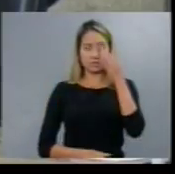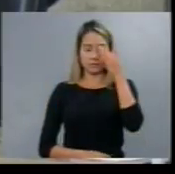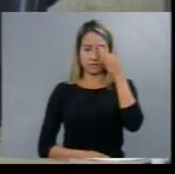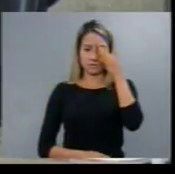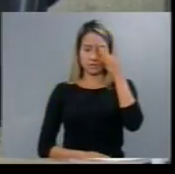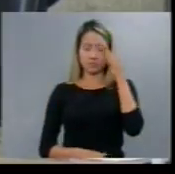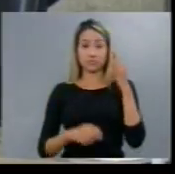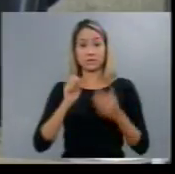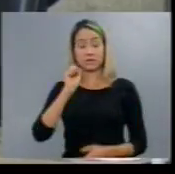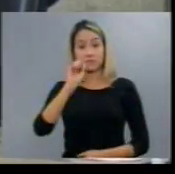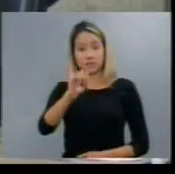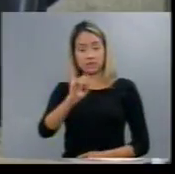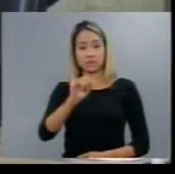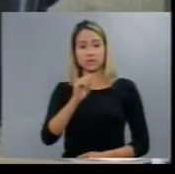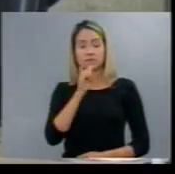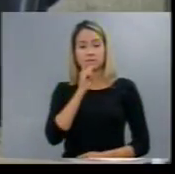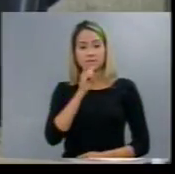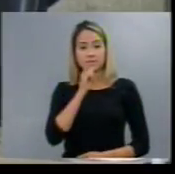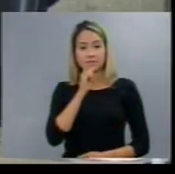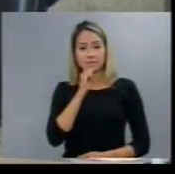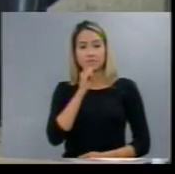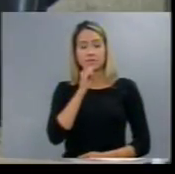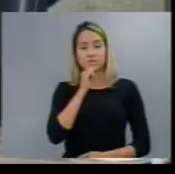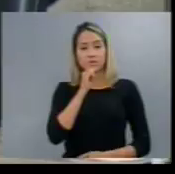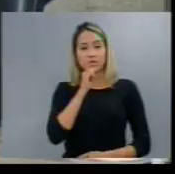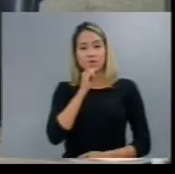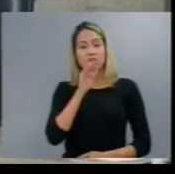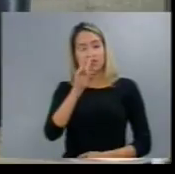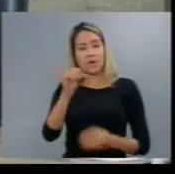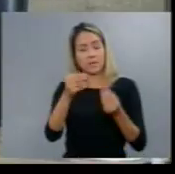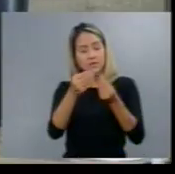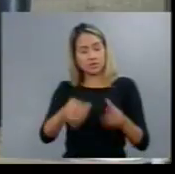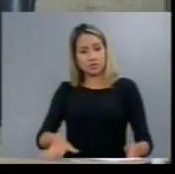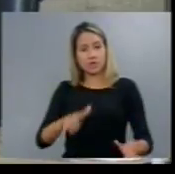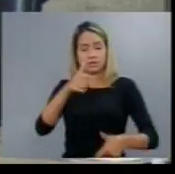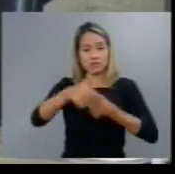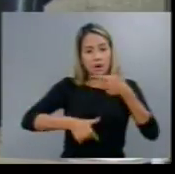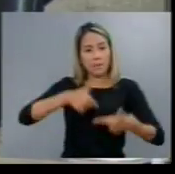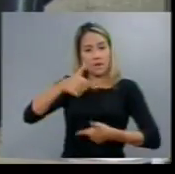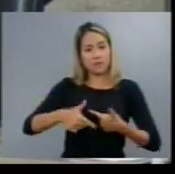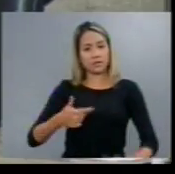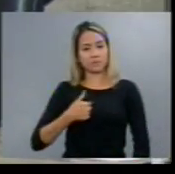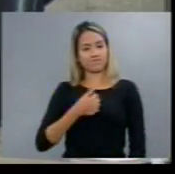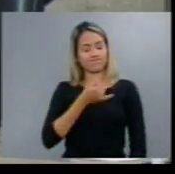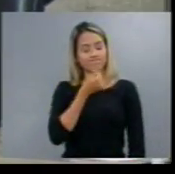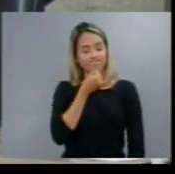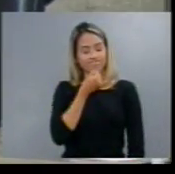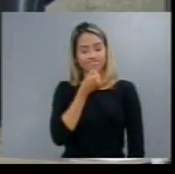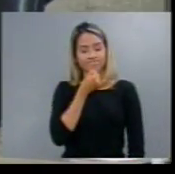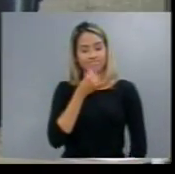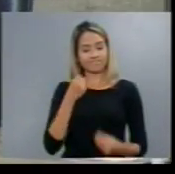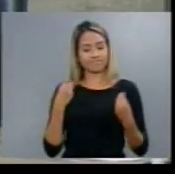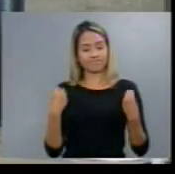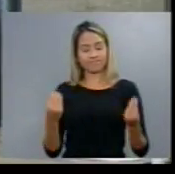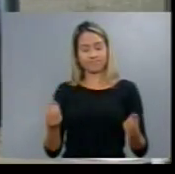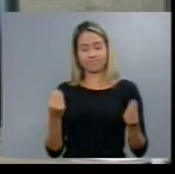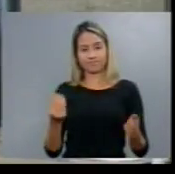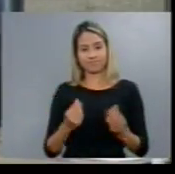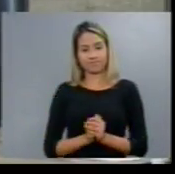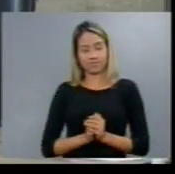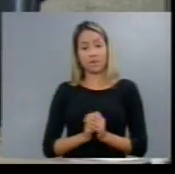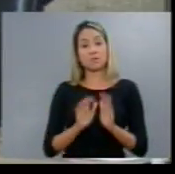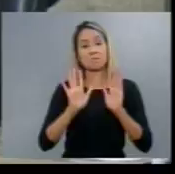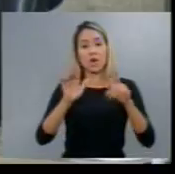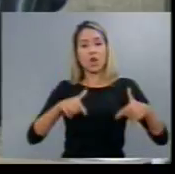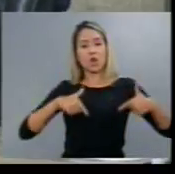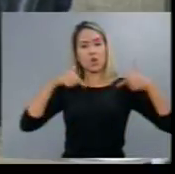tirar as isenções, ela é superavitária, ainda que afetar os trabalhadores. Então, fico triste, mas ao mesmo tempo me encampo a sua